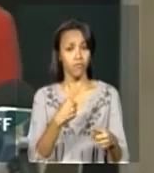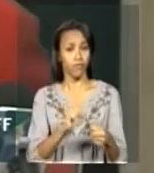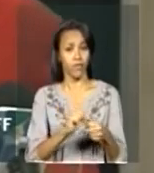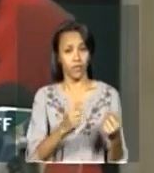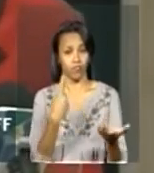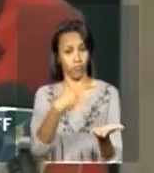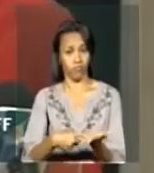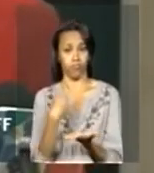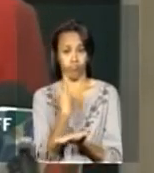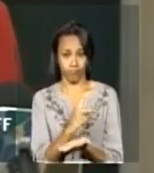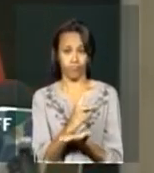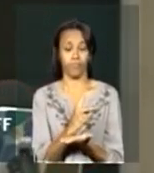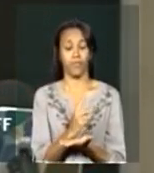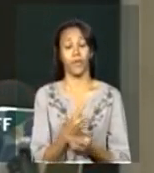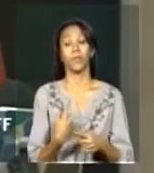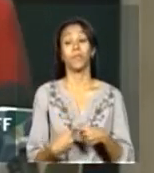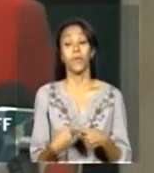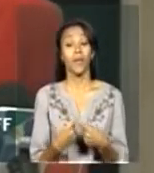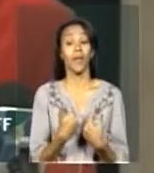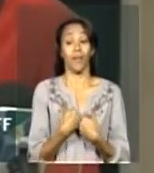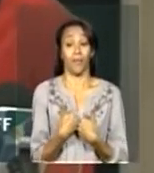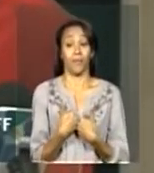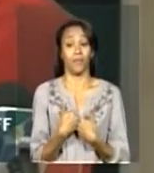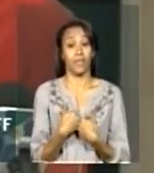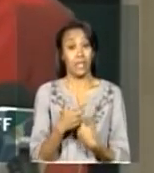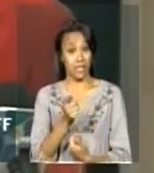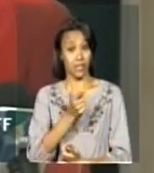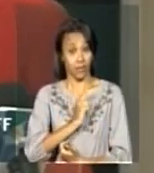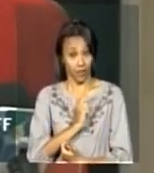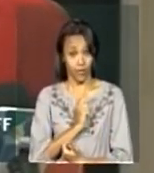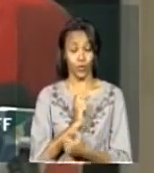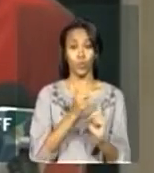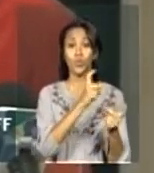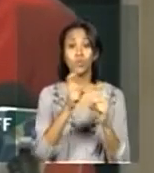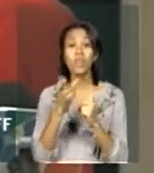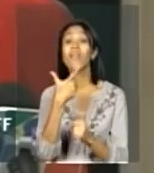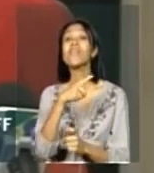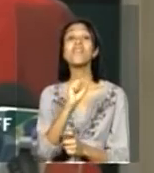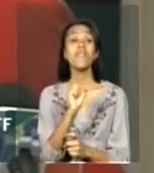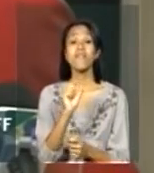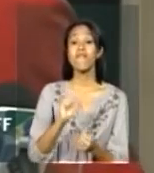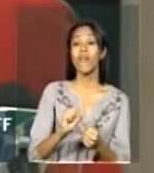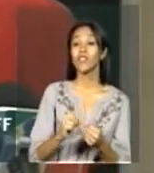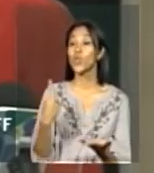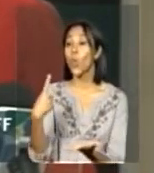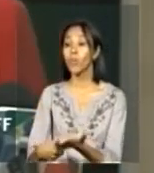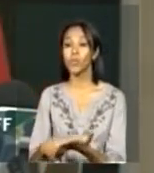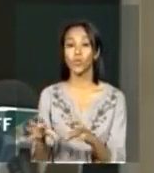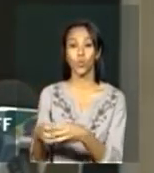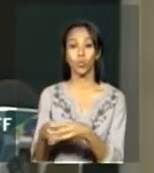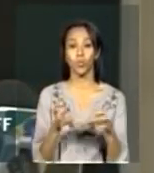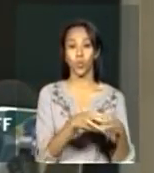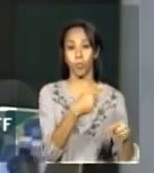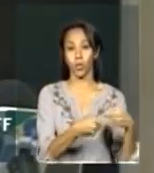eu agora vem aqui por discutir quem é que faz a aliança com quem?